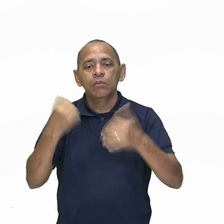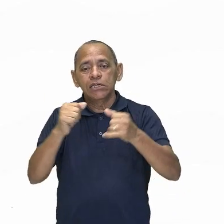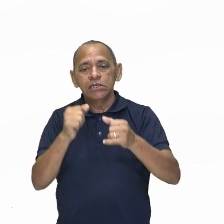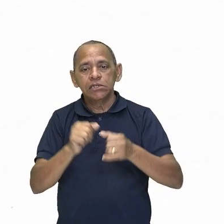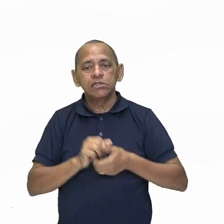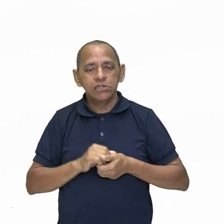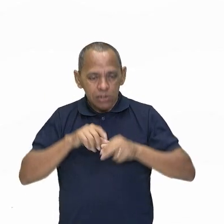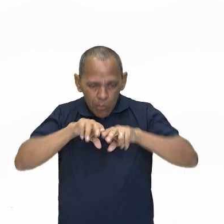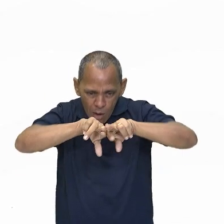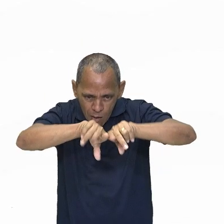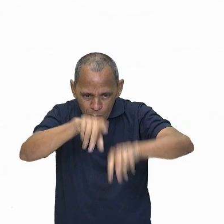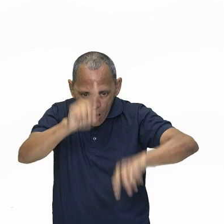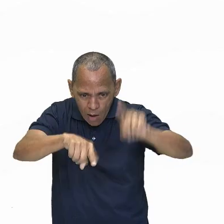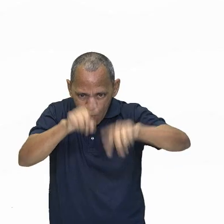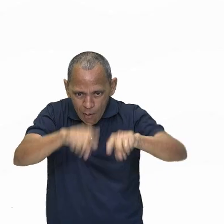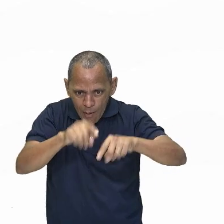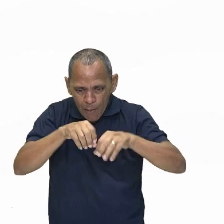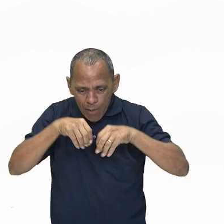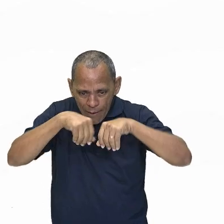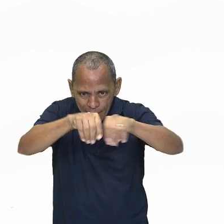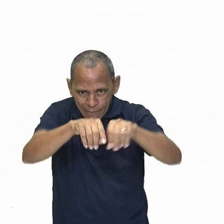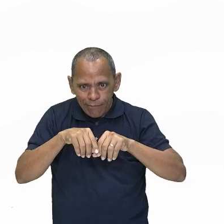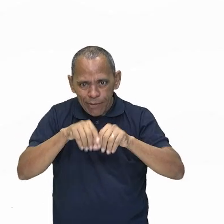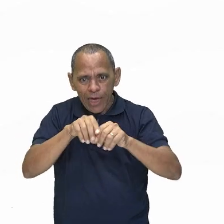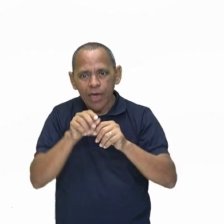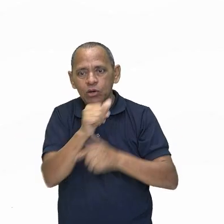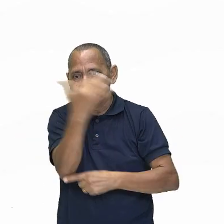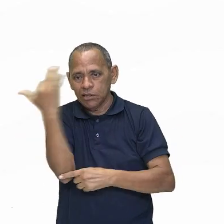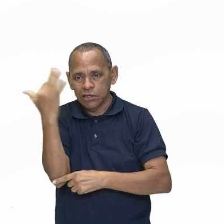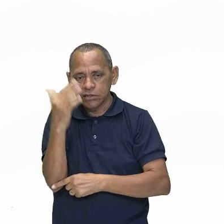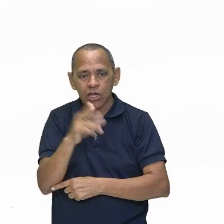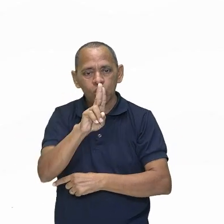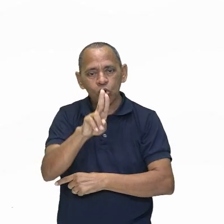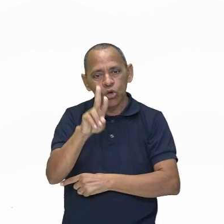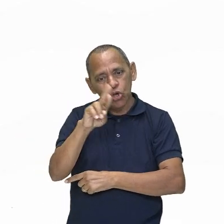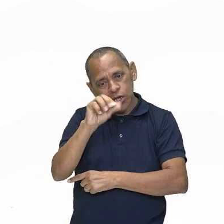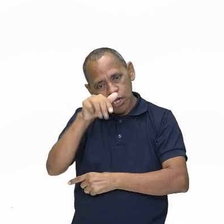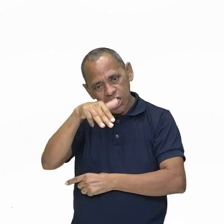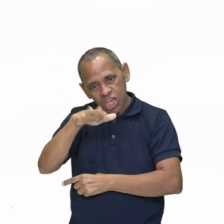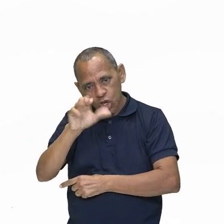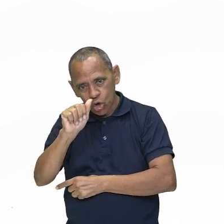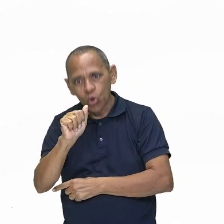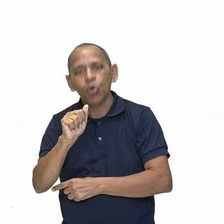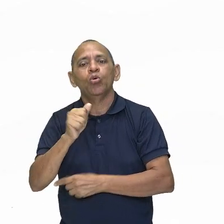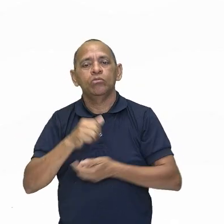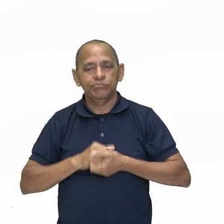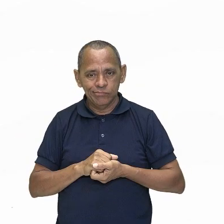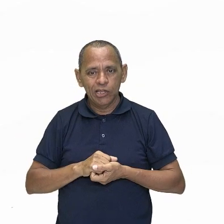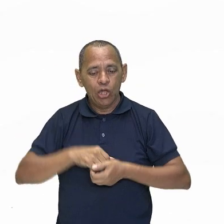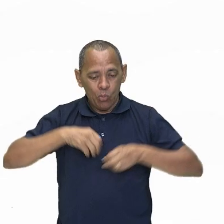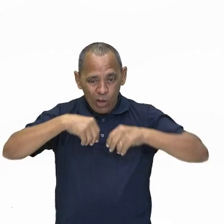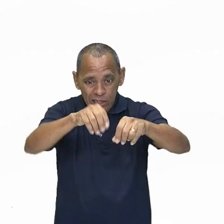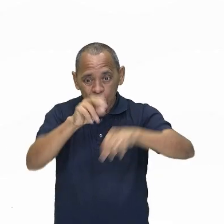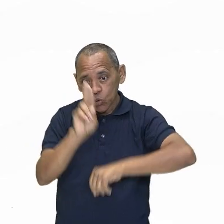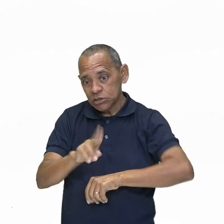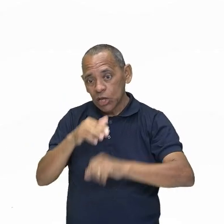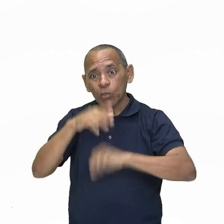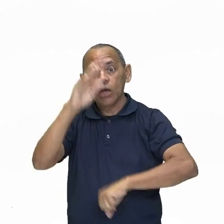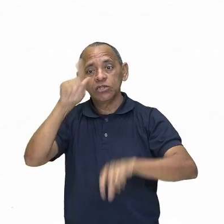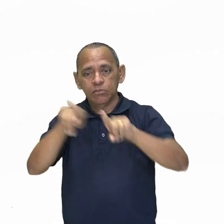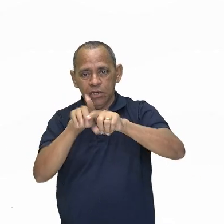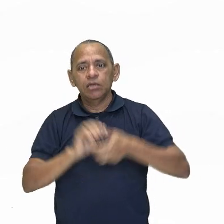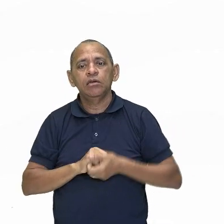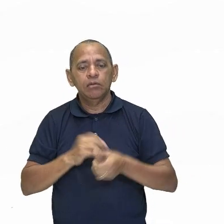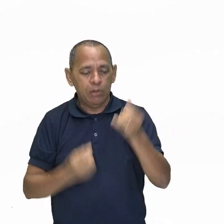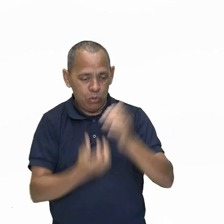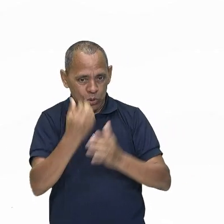esse minério não é infinito, né? O urânio, que é o minério mais utilizado para a produção da energia nuclear, ele